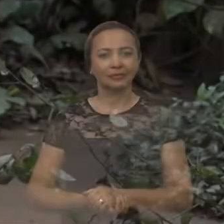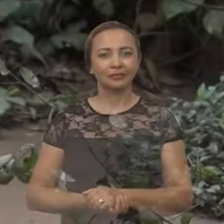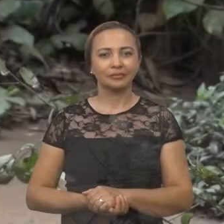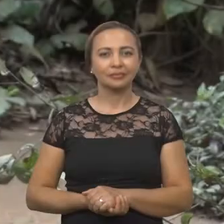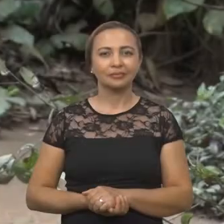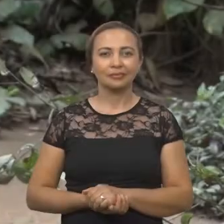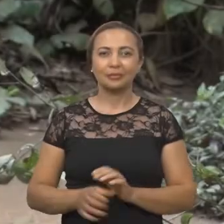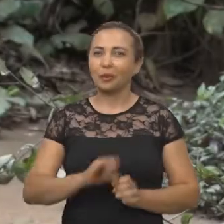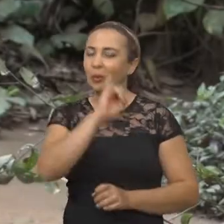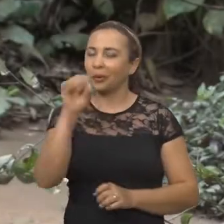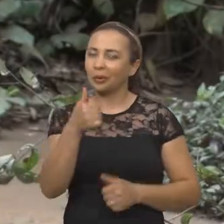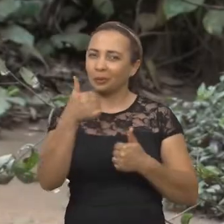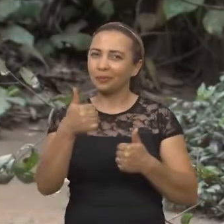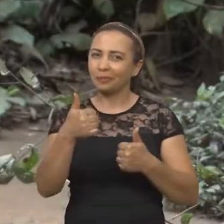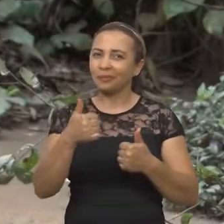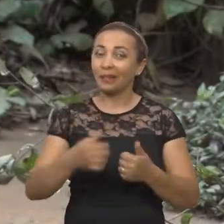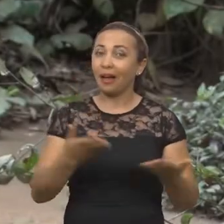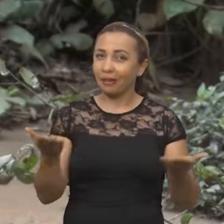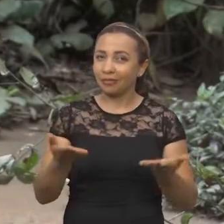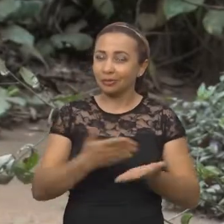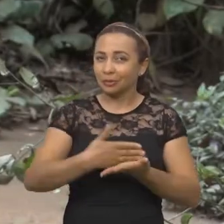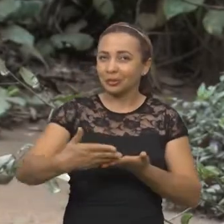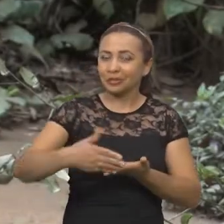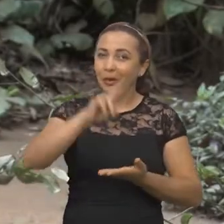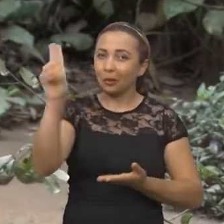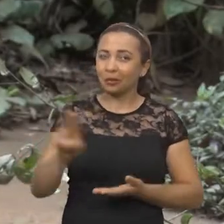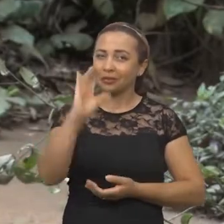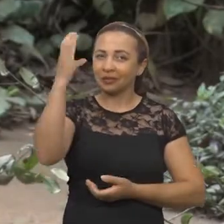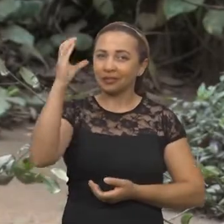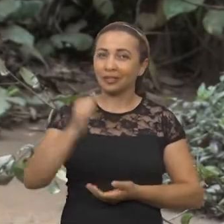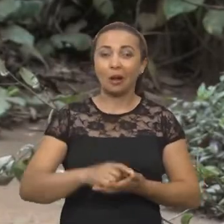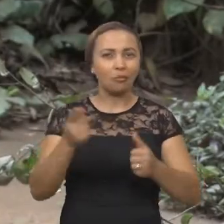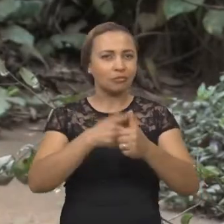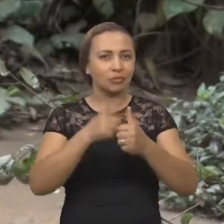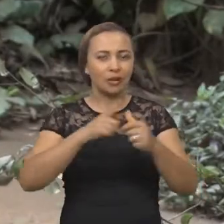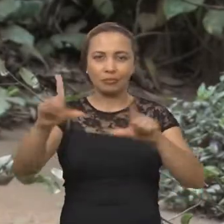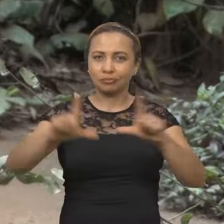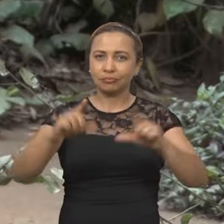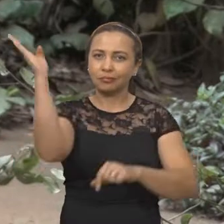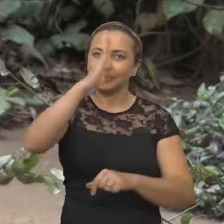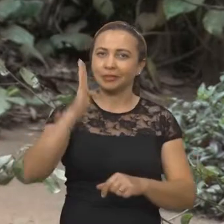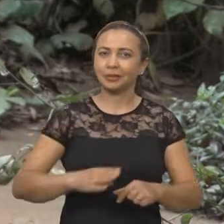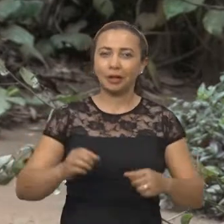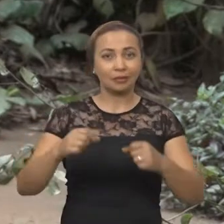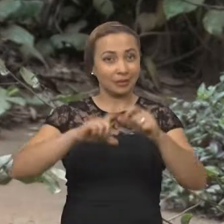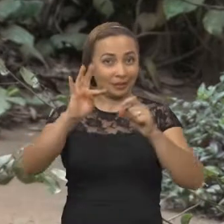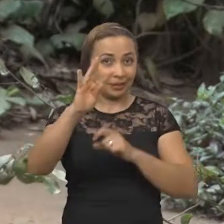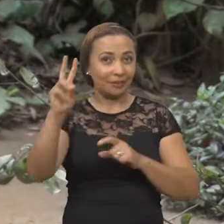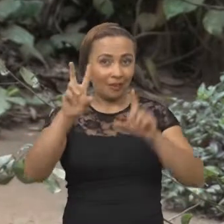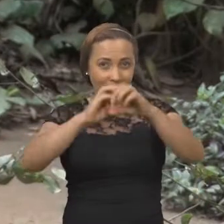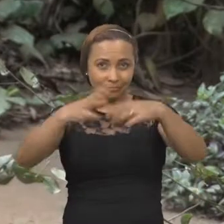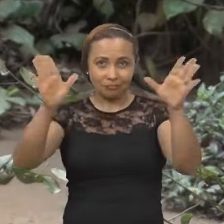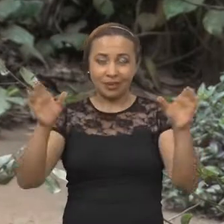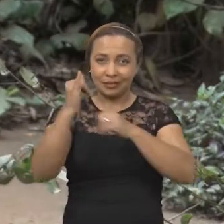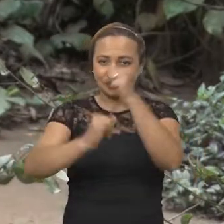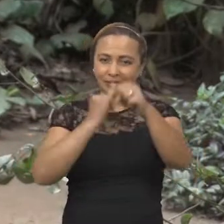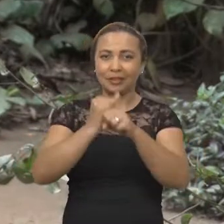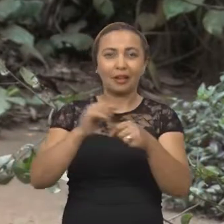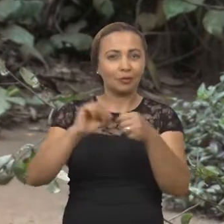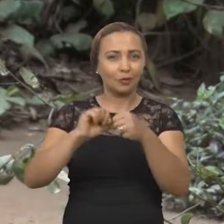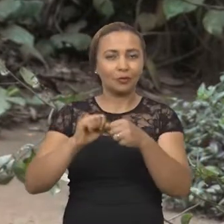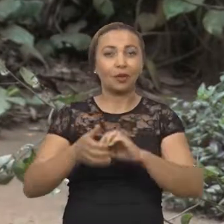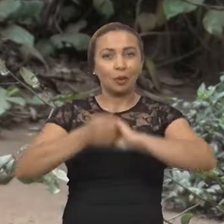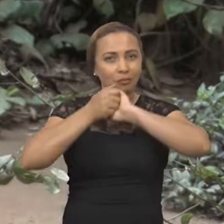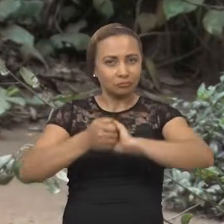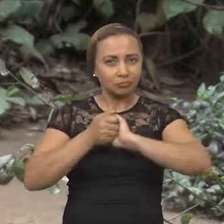Olá, tudo bem? Está no ar mais um Univerciência, o primeiro programa brasileiro de TV e internet produzido por meio da